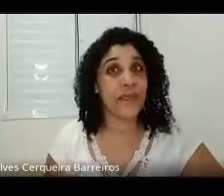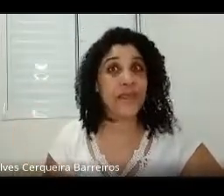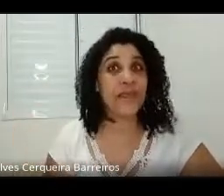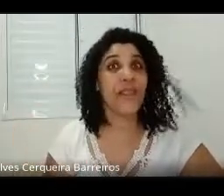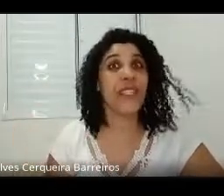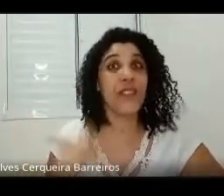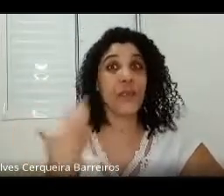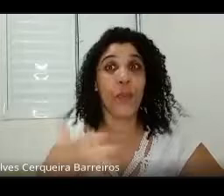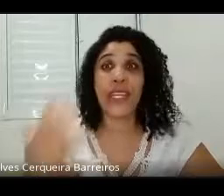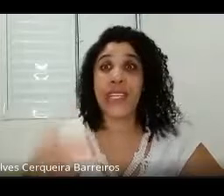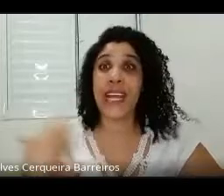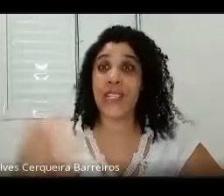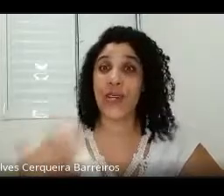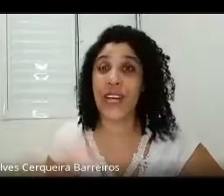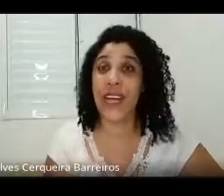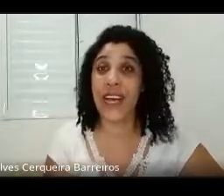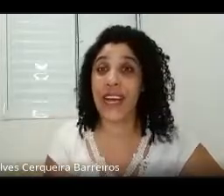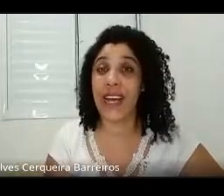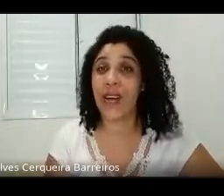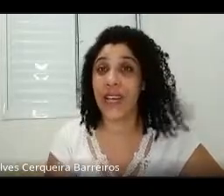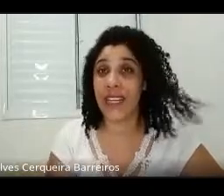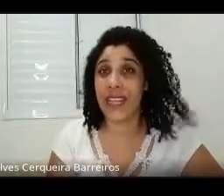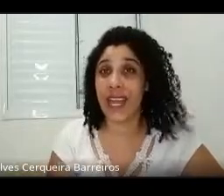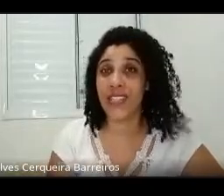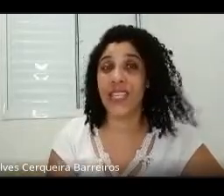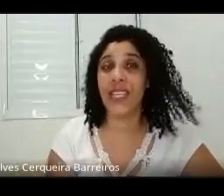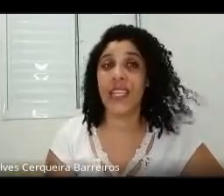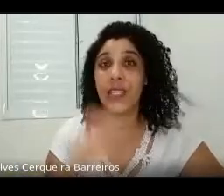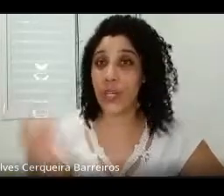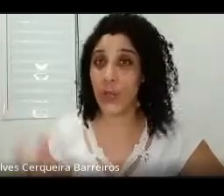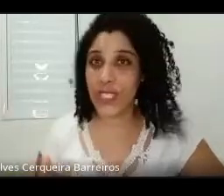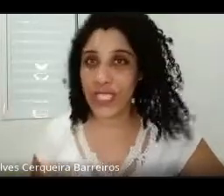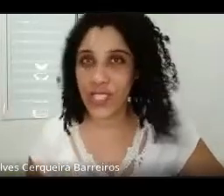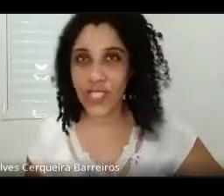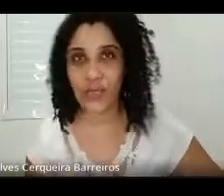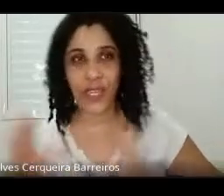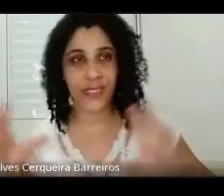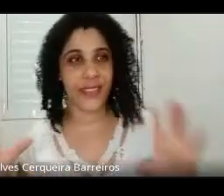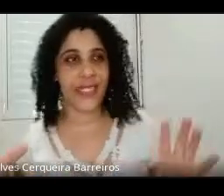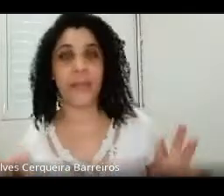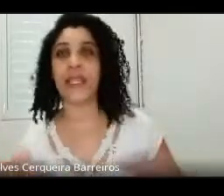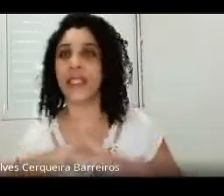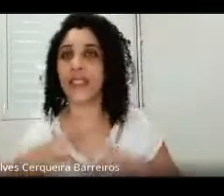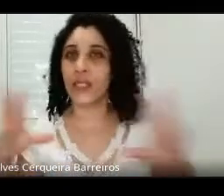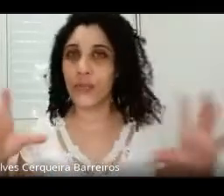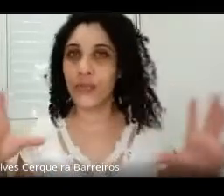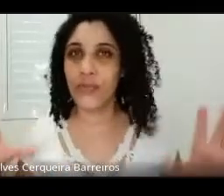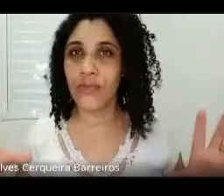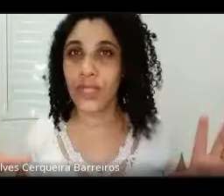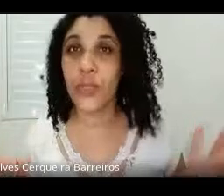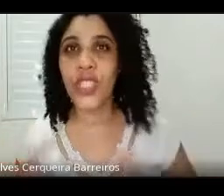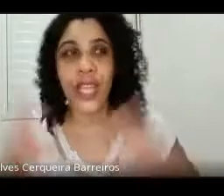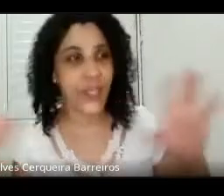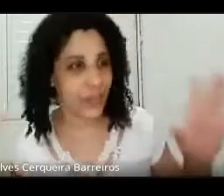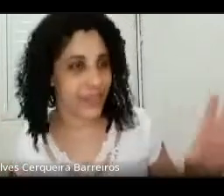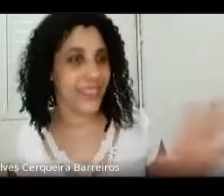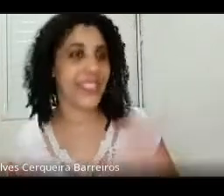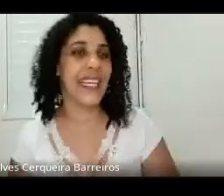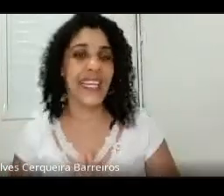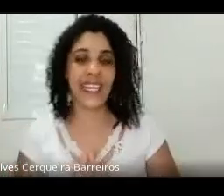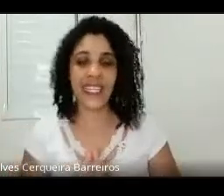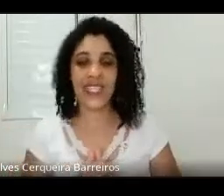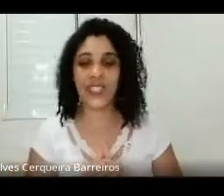perdeu porque era só a oralidade. Então tem coisas que a gente não vai saber, né? São